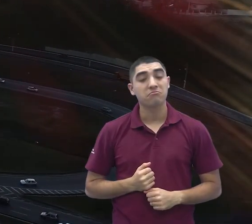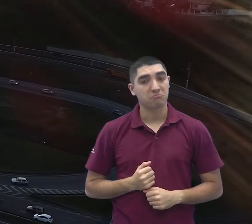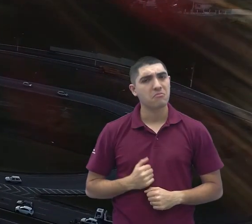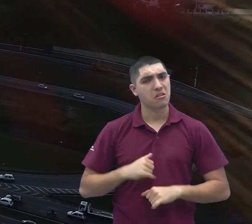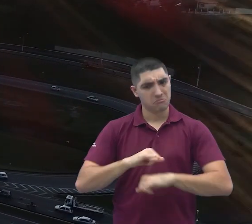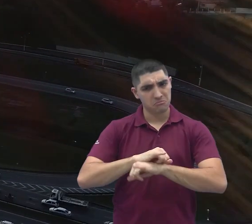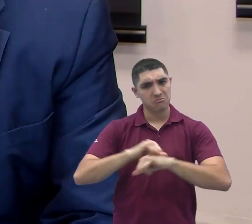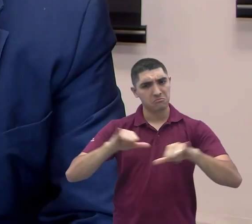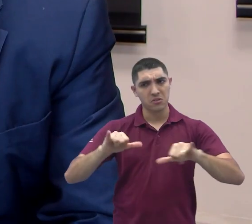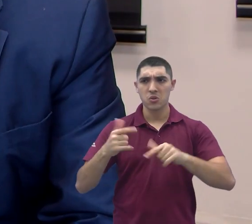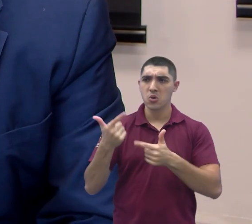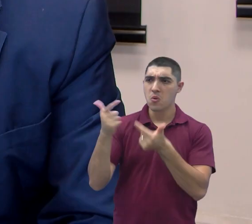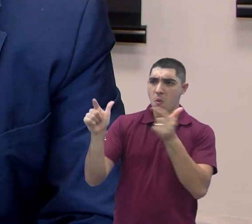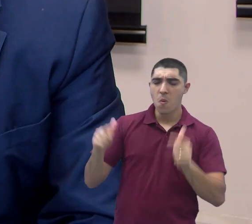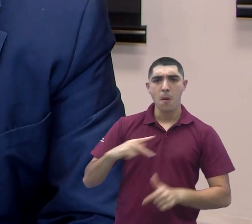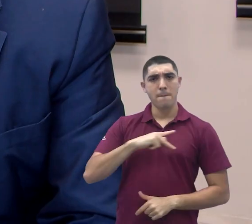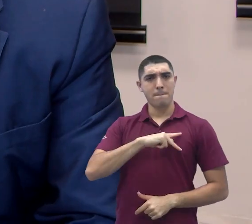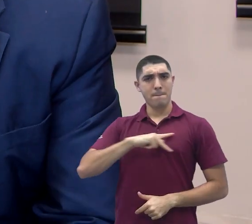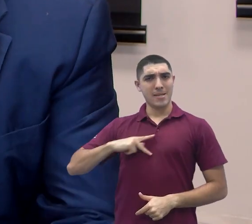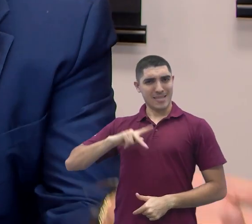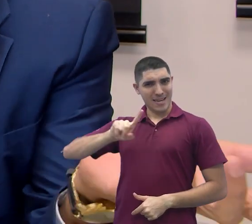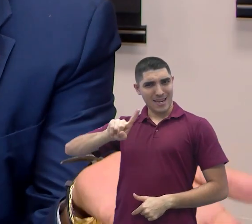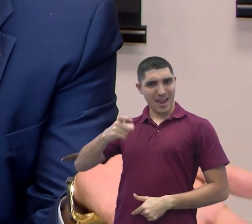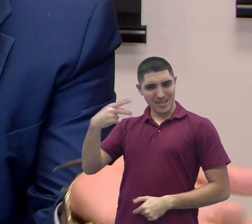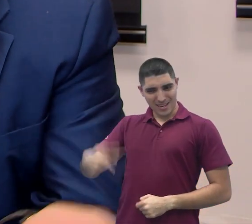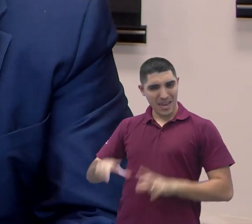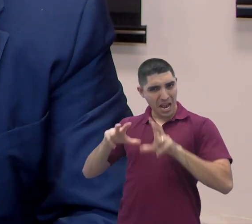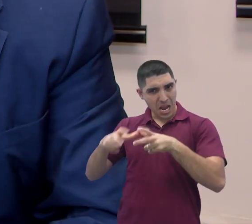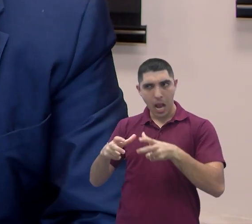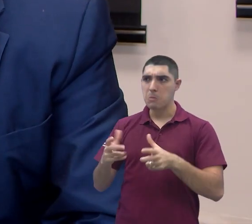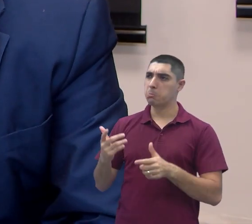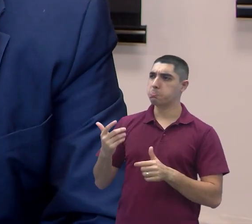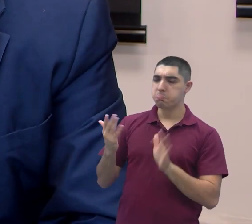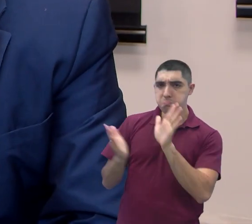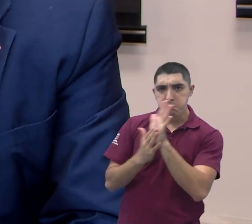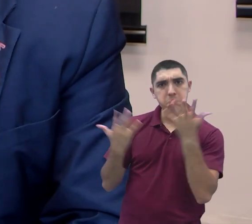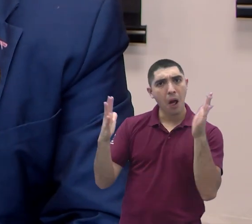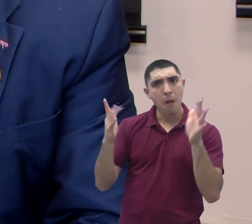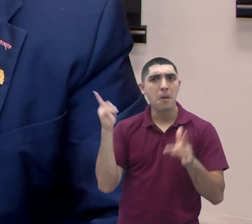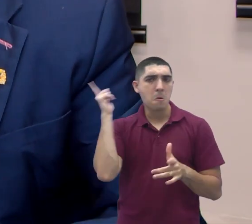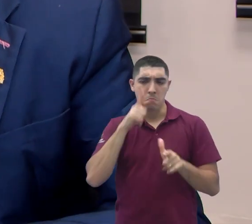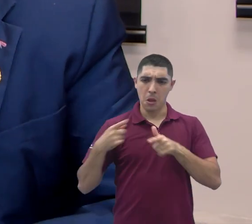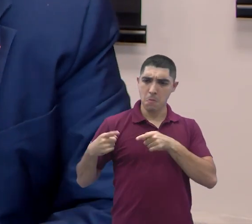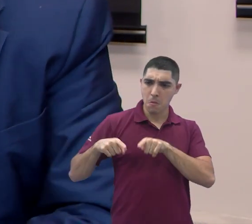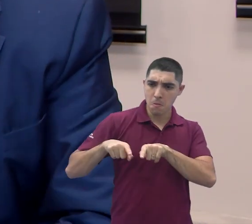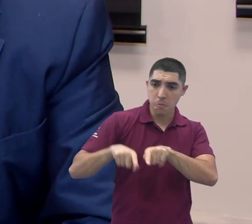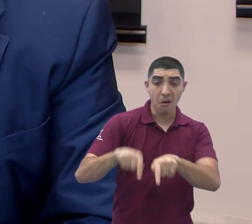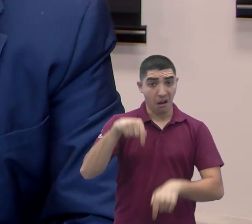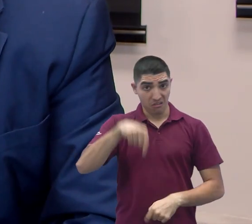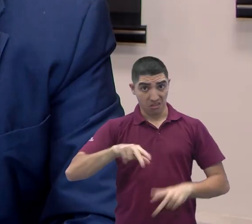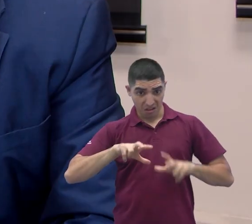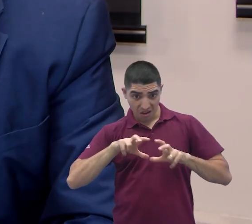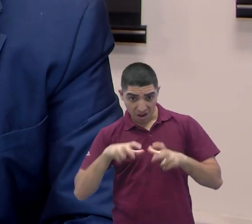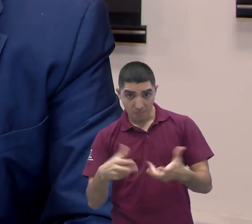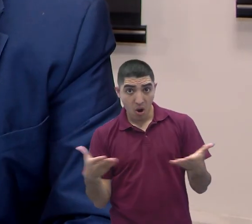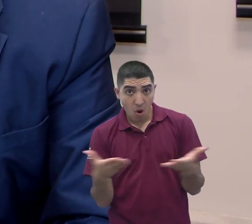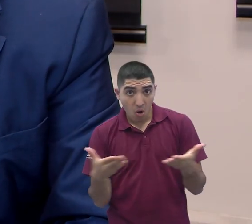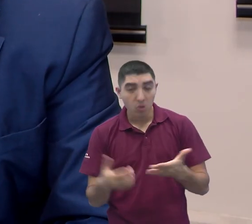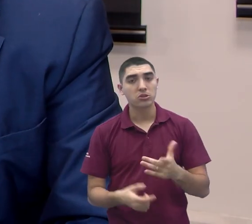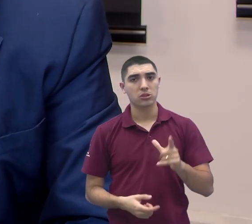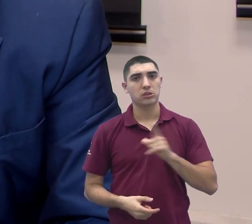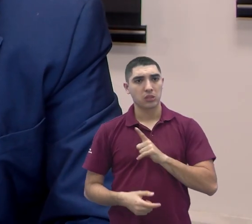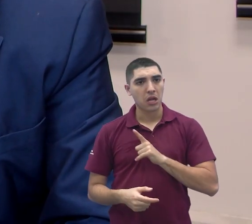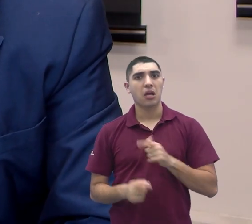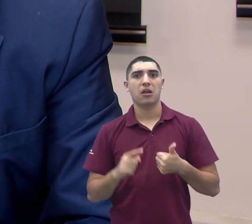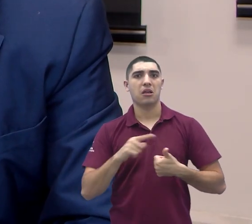José dos Campos. Quero parabenizar os outros presidentes que aqui passaram, que acompanharam o crescimento da cidade. Hoje a